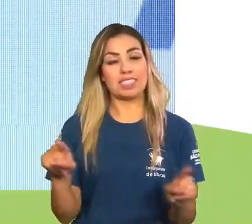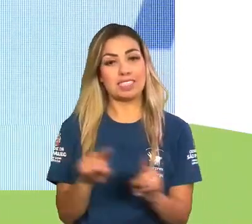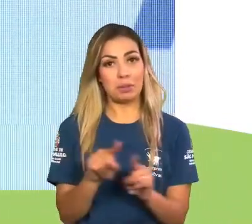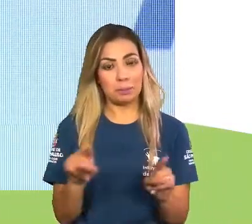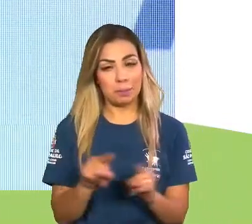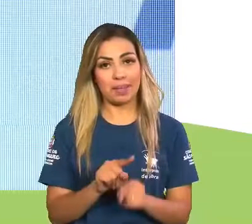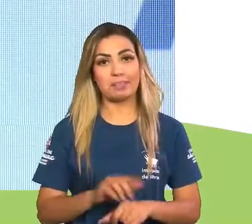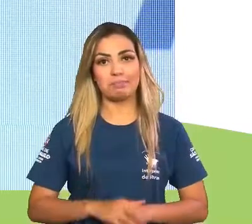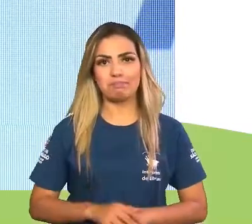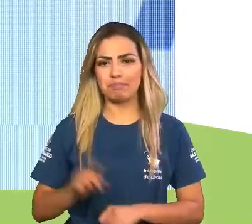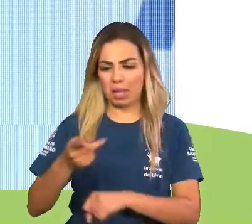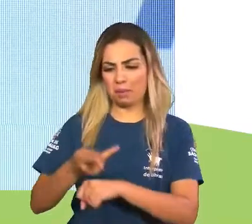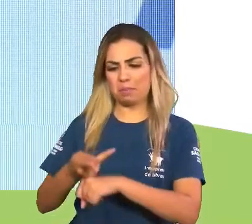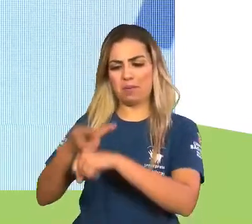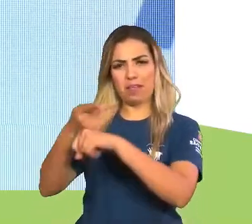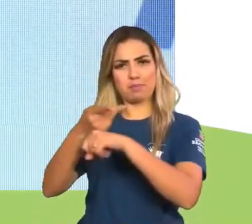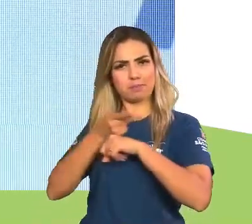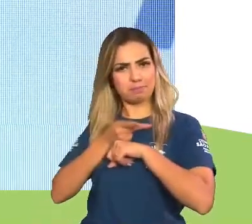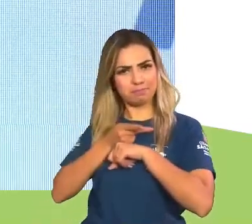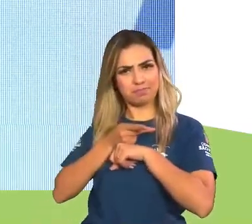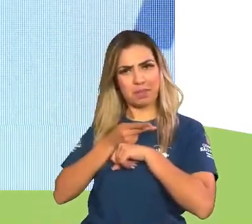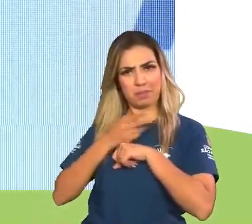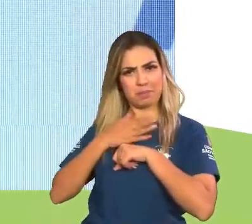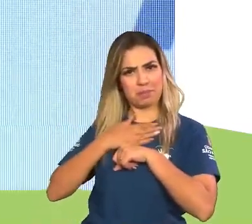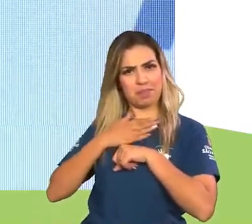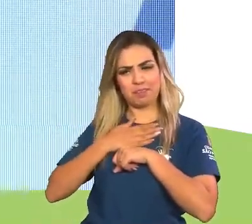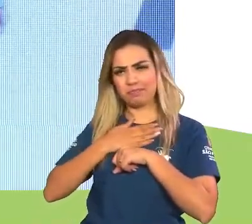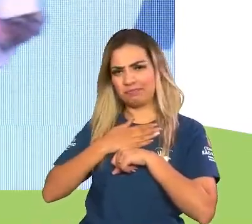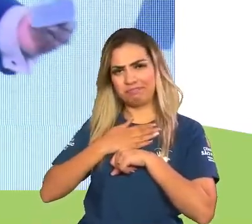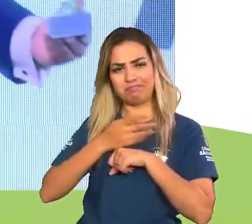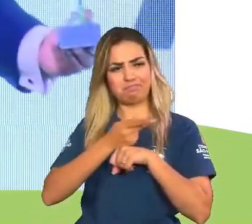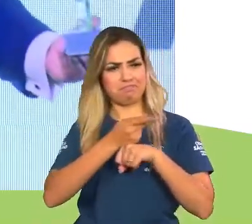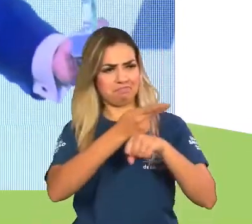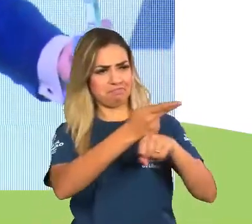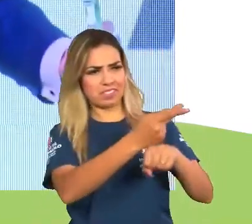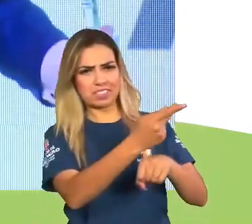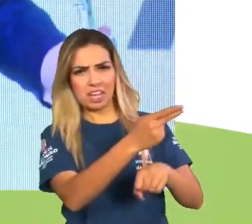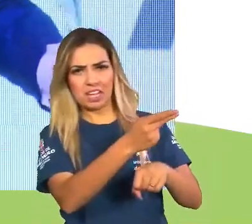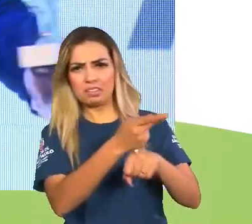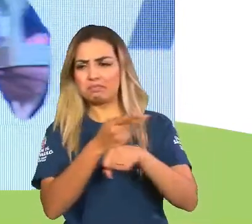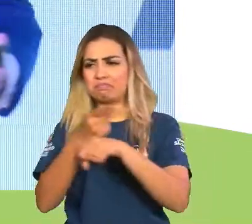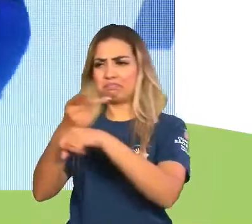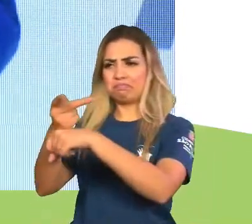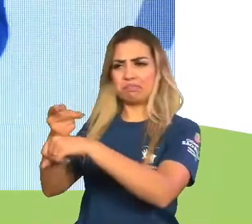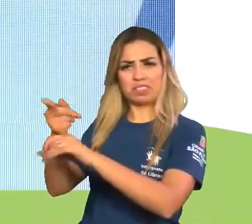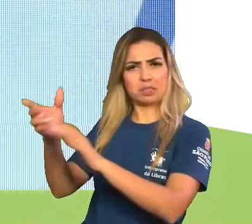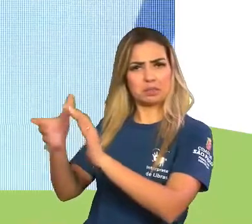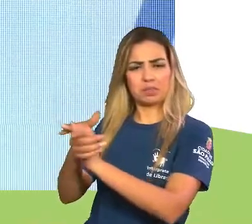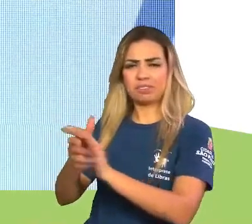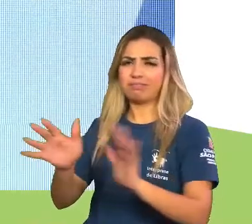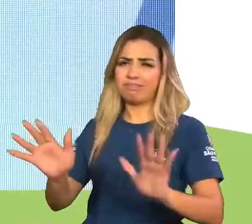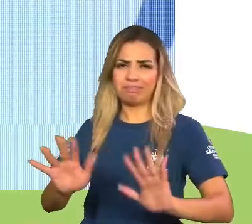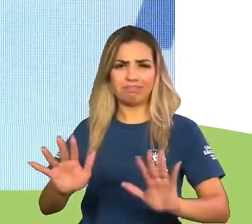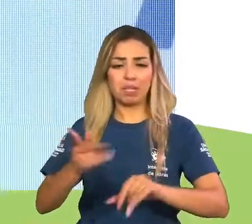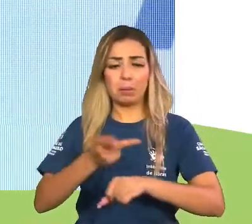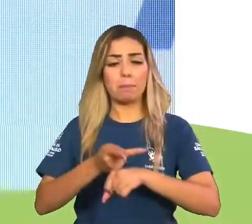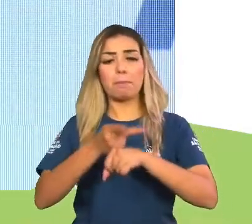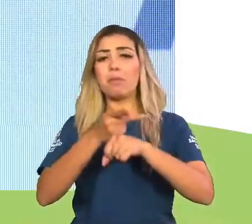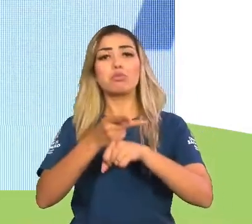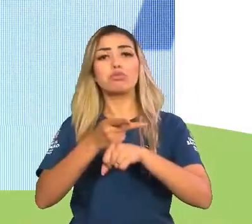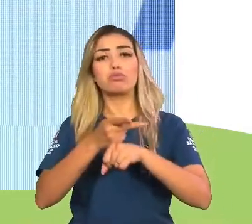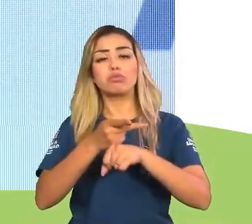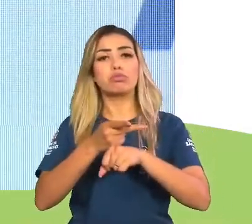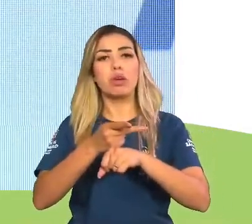prêmio não é meu, esse prêmio não é da Mari, esse prêmio não é da minha esposa, esse prêmio é de toda a fisioterapia. Uma profissão que